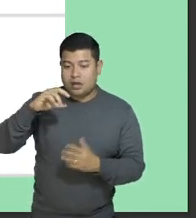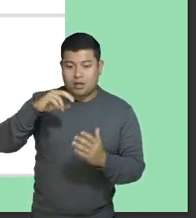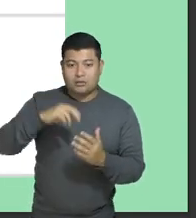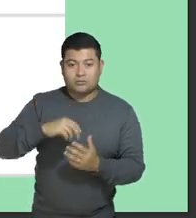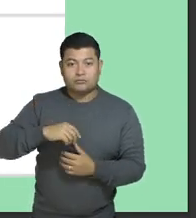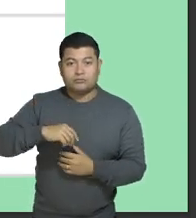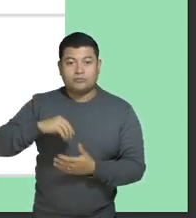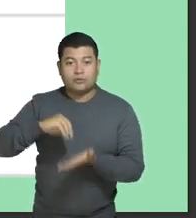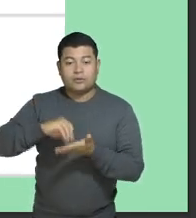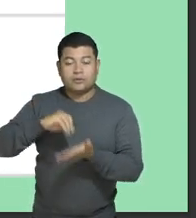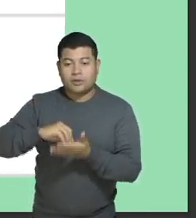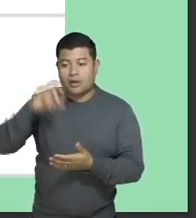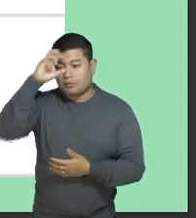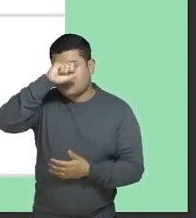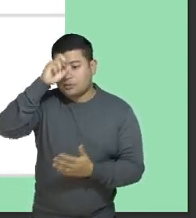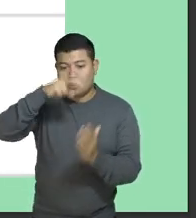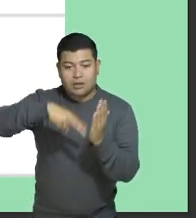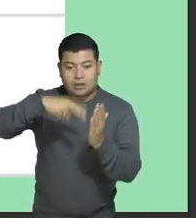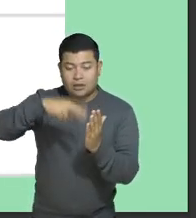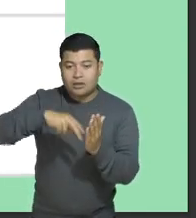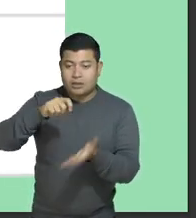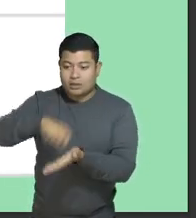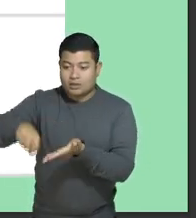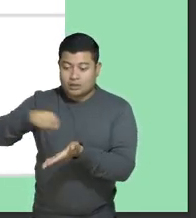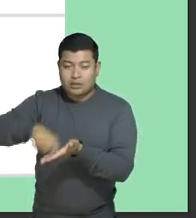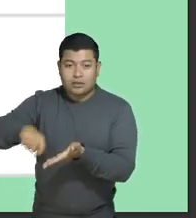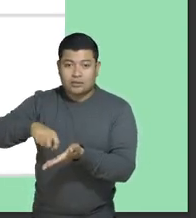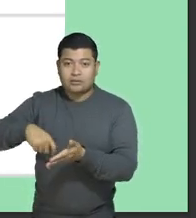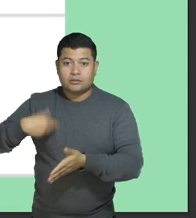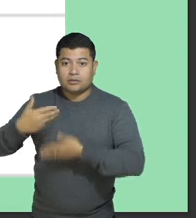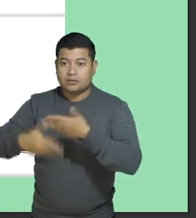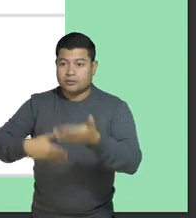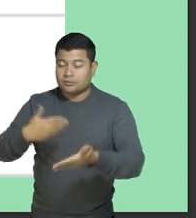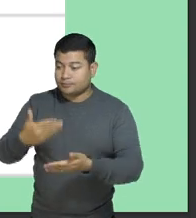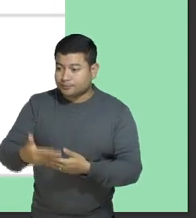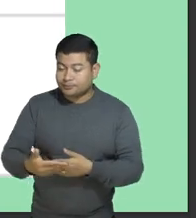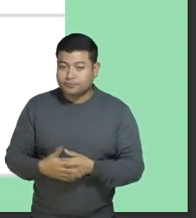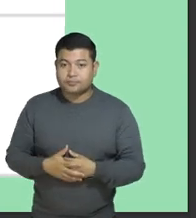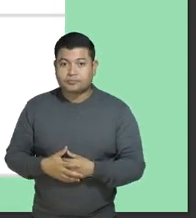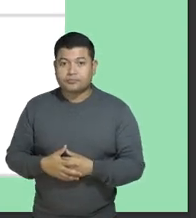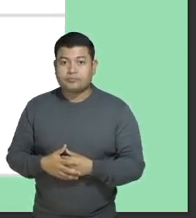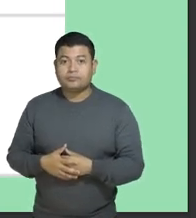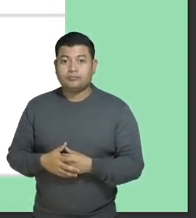tinham baixo desempenho em consciência fonêmica, depois